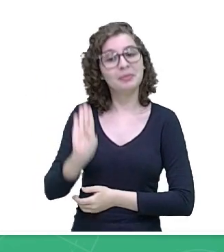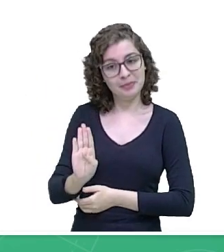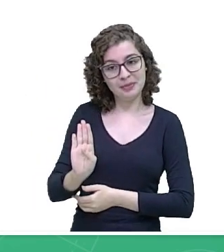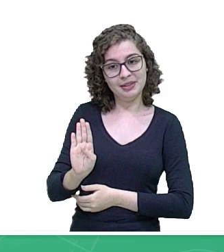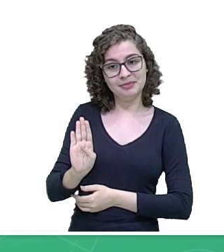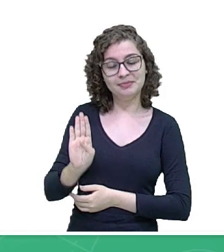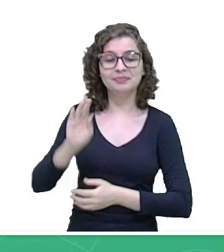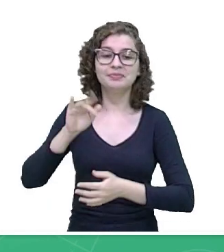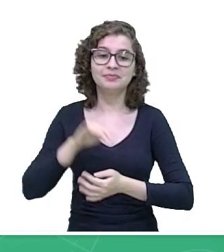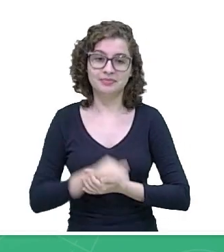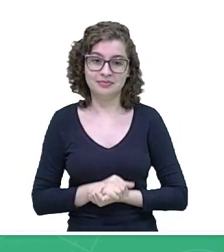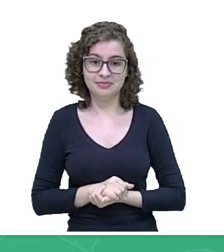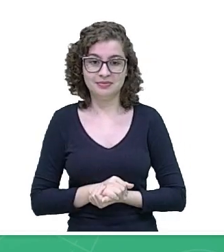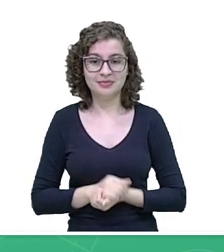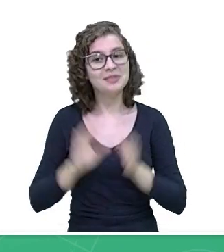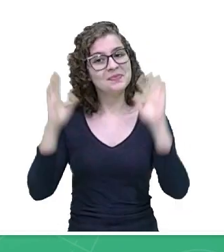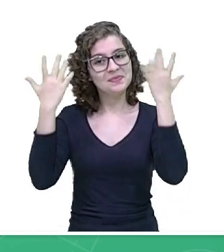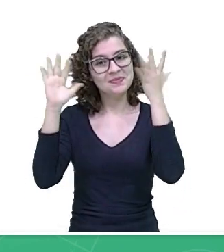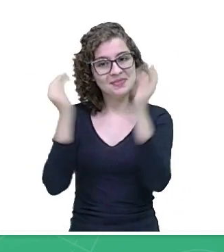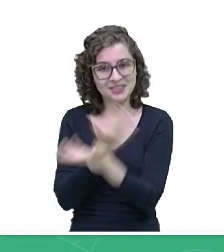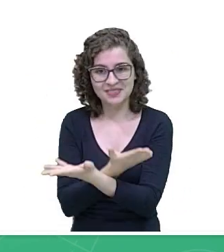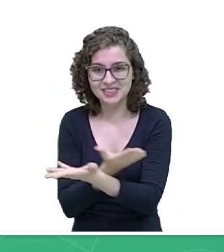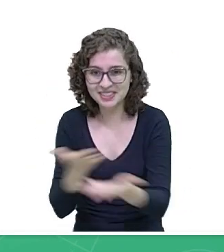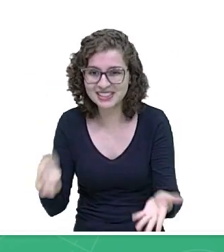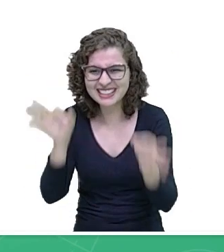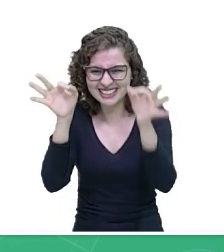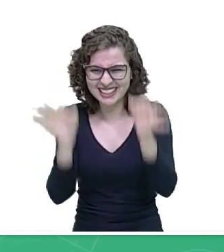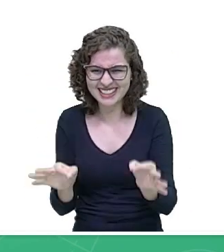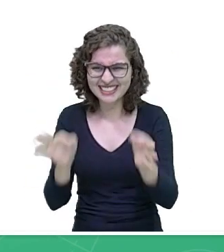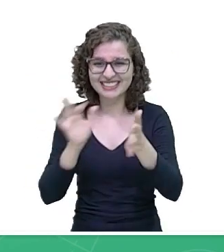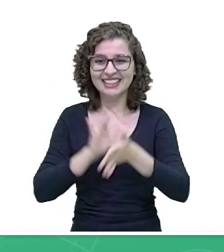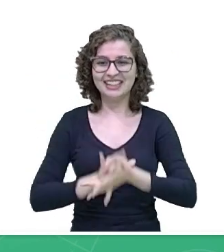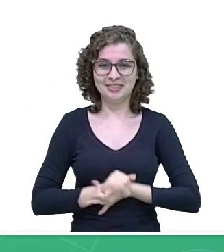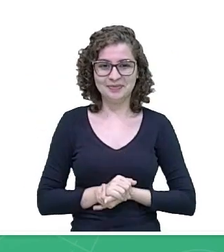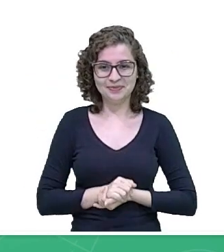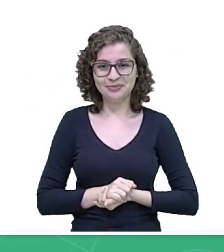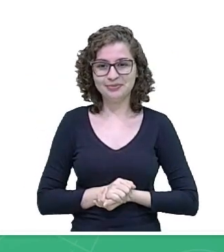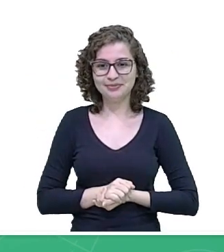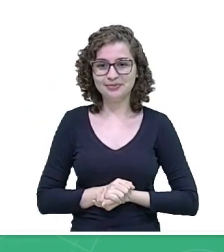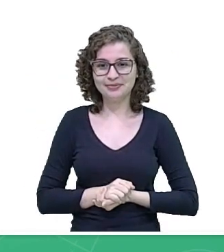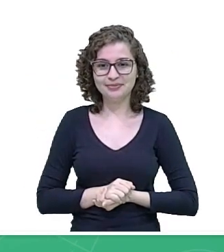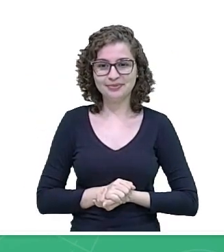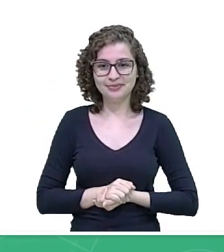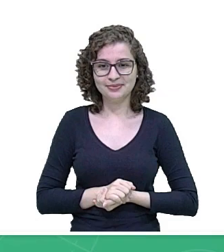B. Parabéns a todos que marcaram a resposta correta.